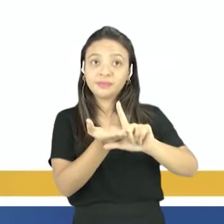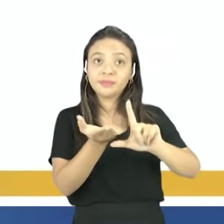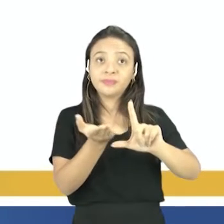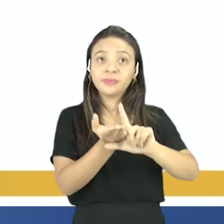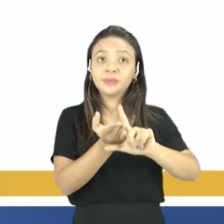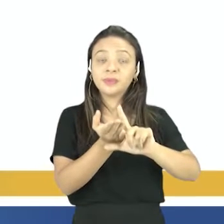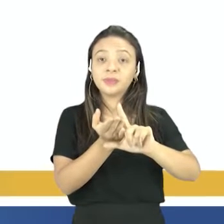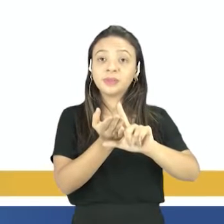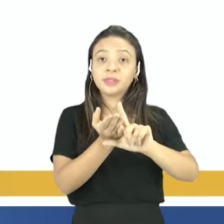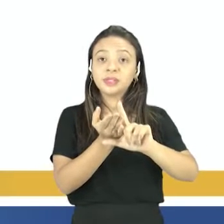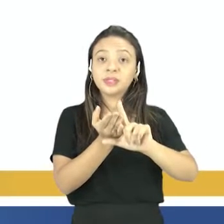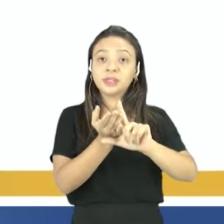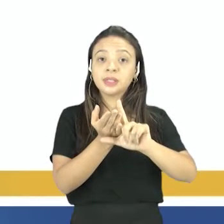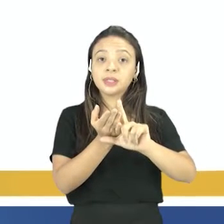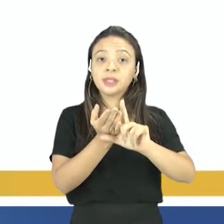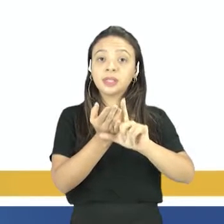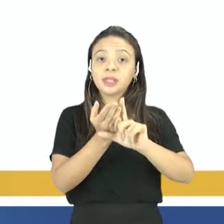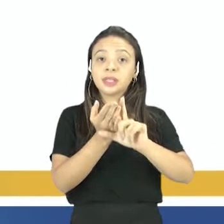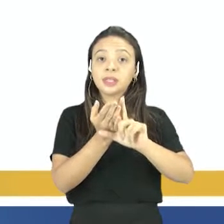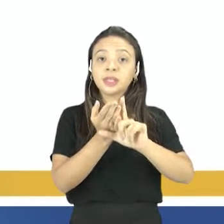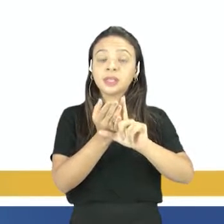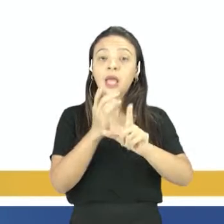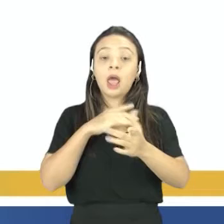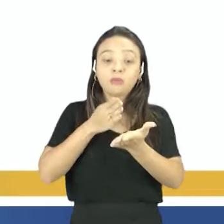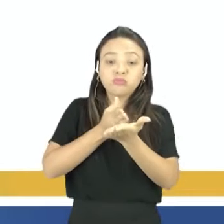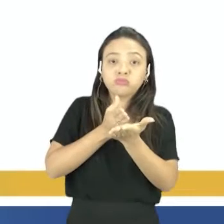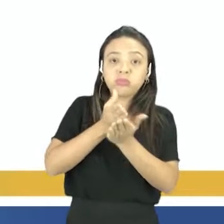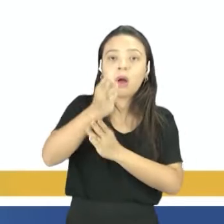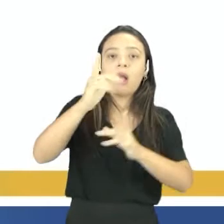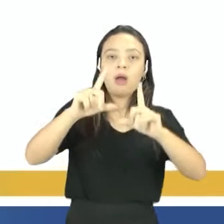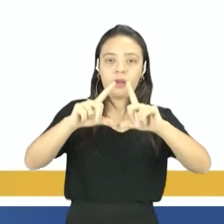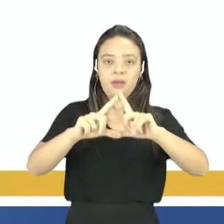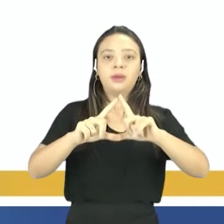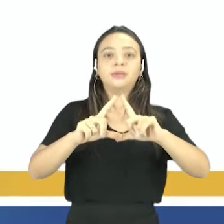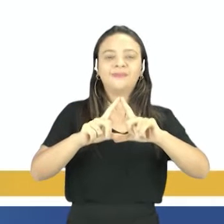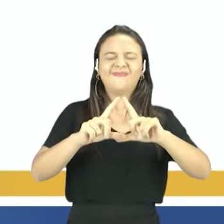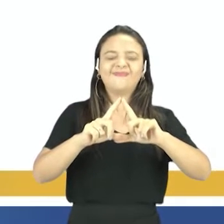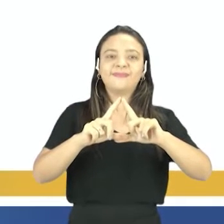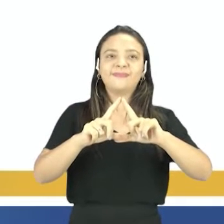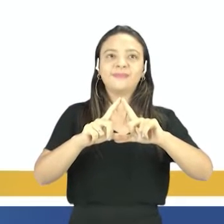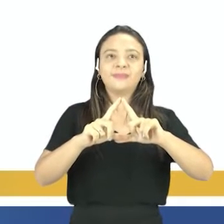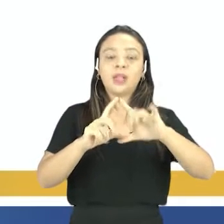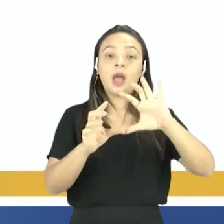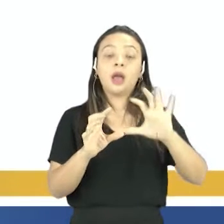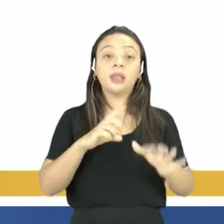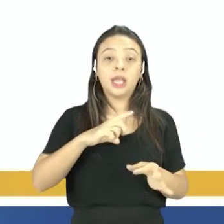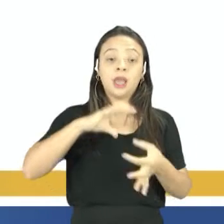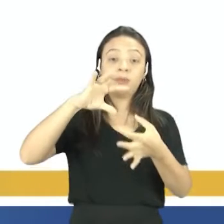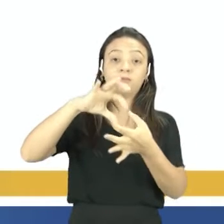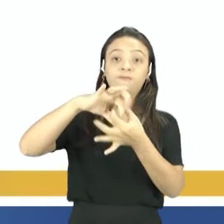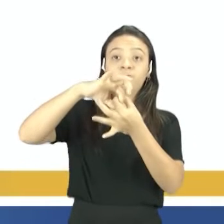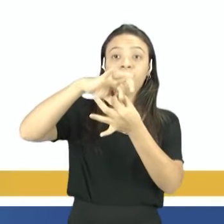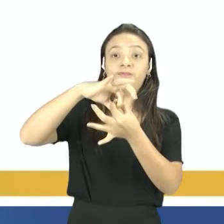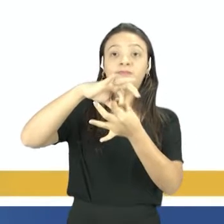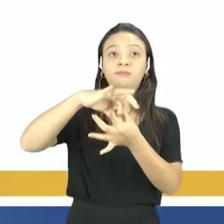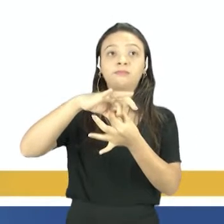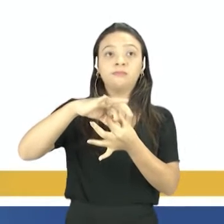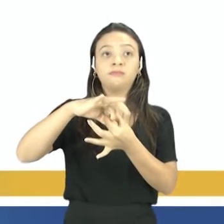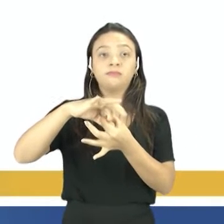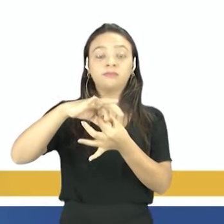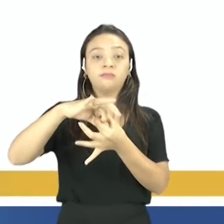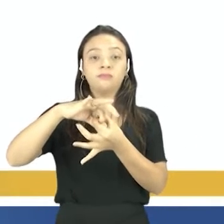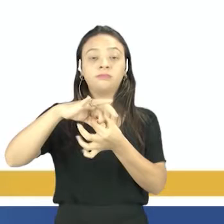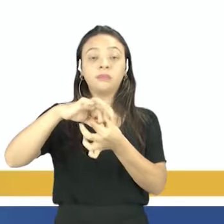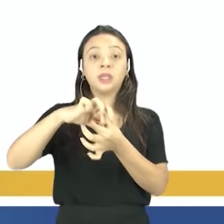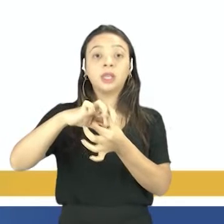certo, a pirâmide, tem uma intersecção com a pirâmide, né? E a intersecção desse plano distinto